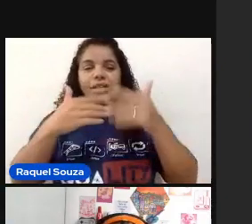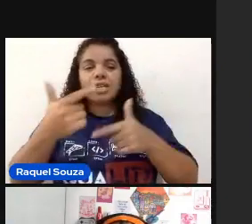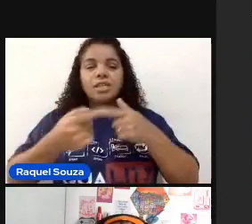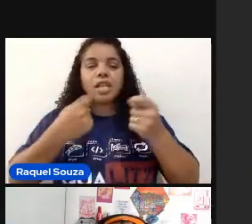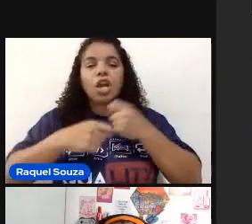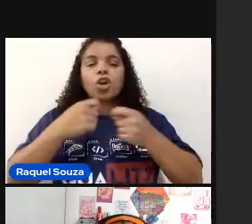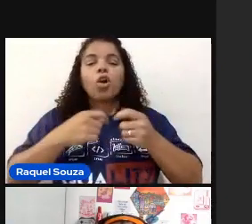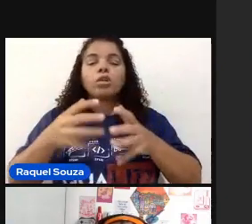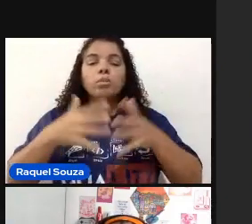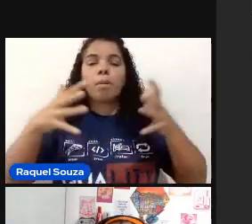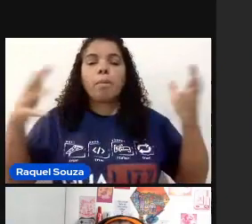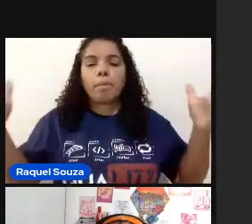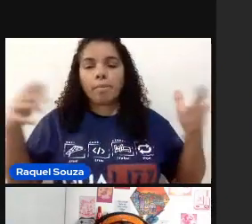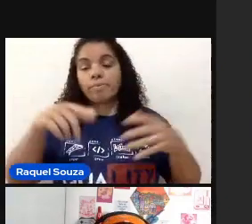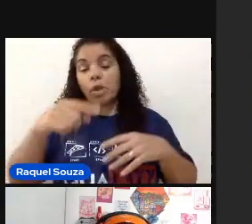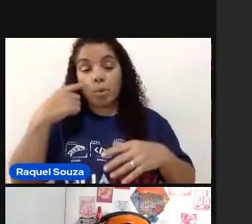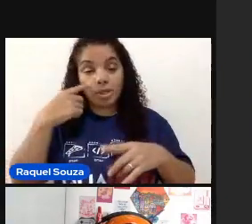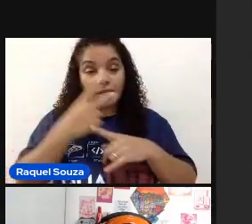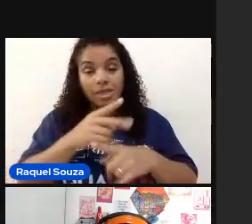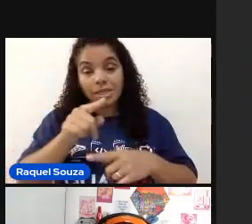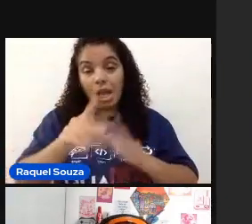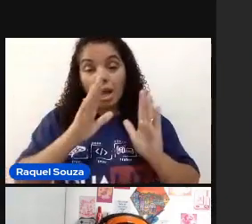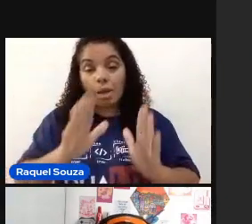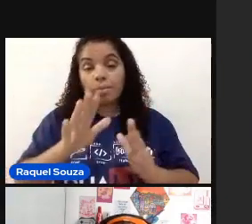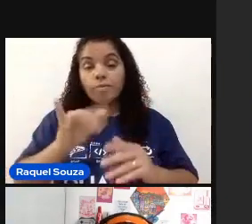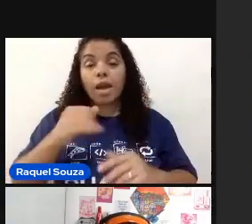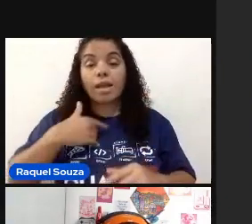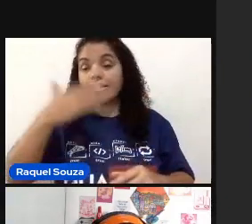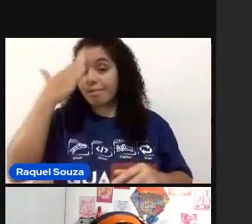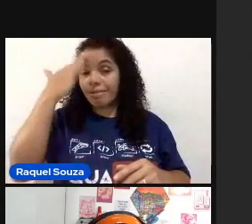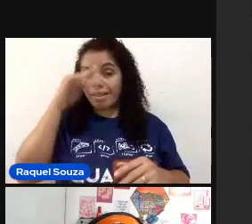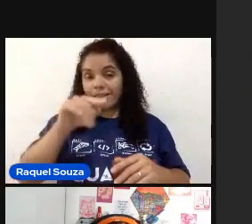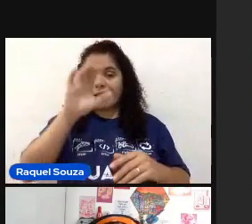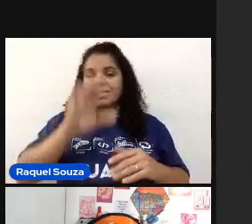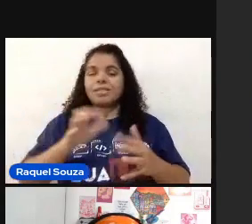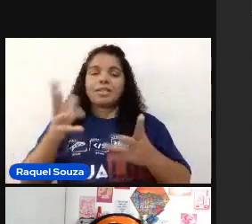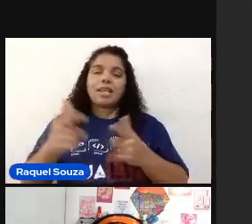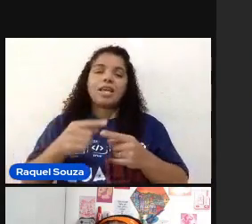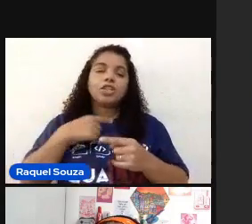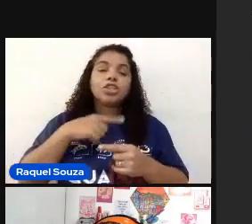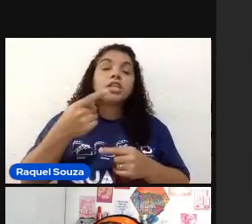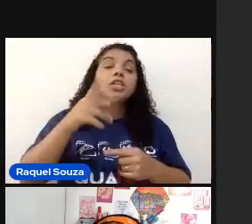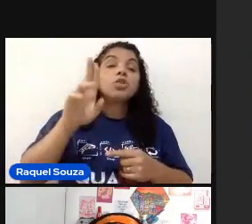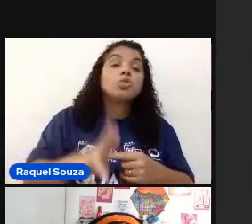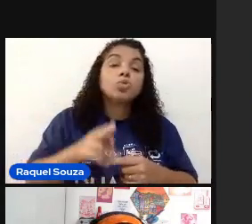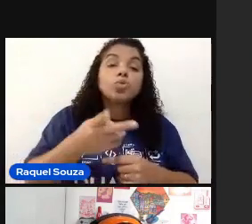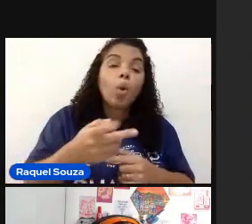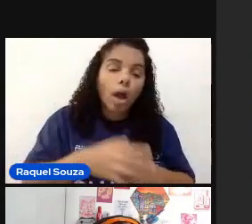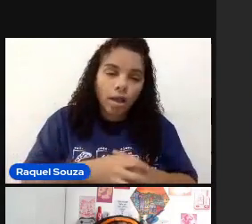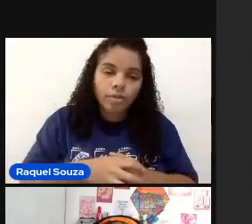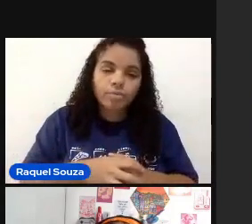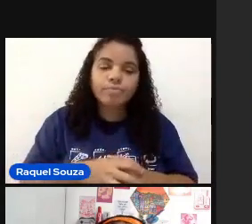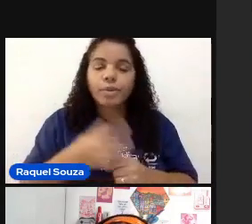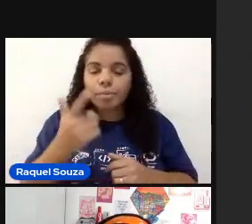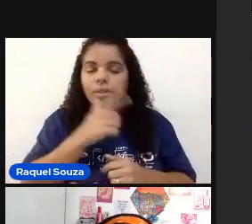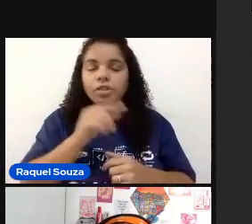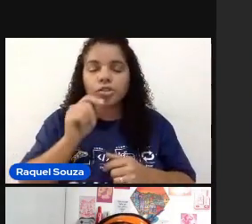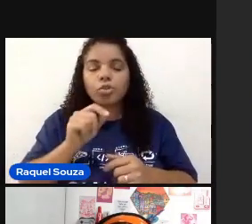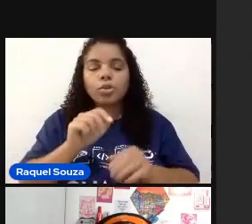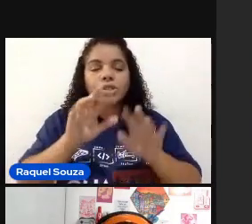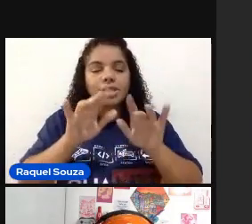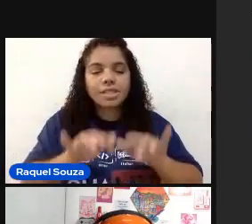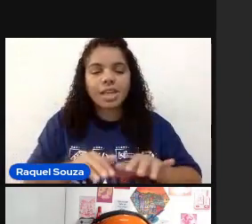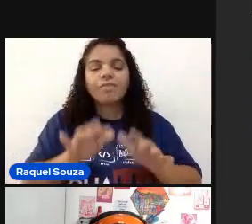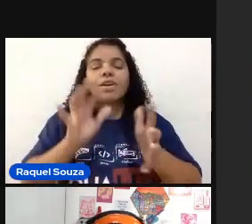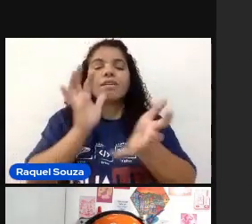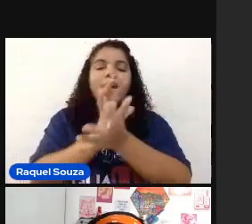aqui nessa etapa, a gente vai buscar a entender esse cliente e esse usuário, para que a gente consiga escrever os nossos casos de